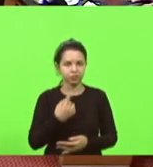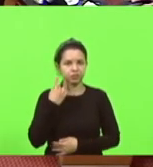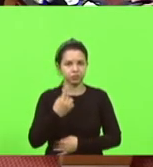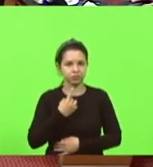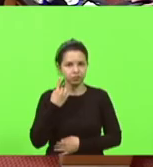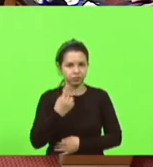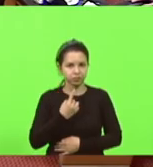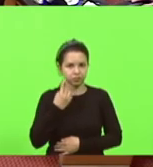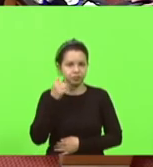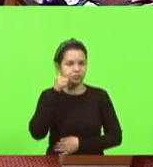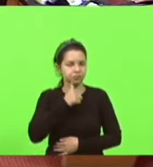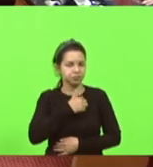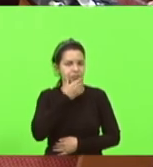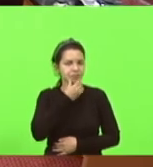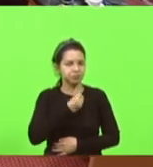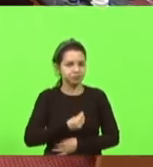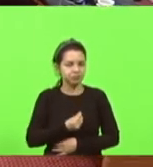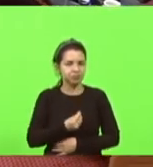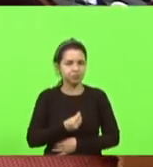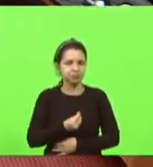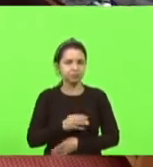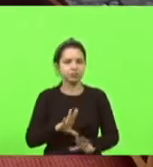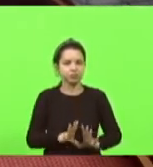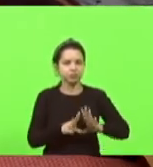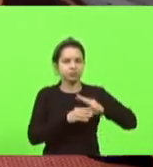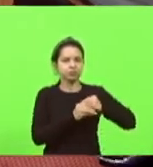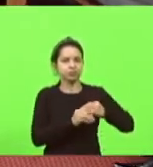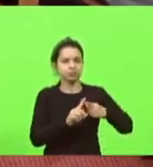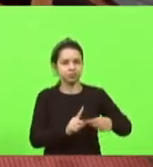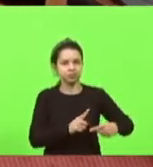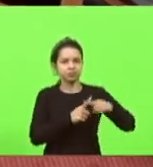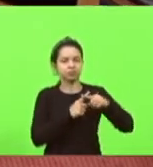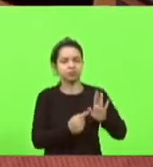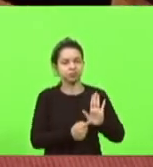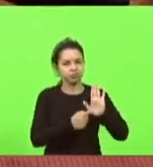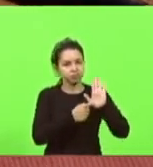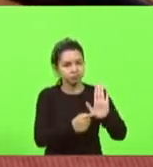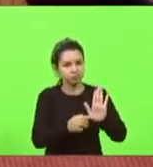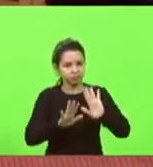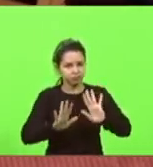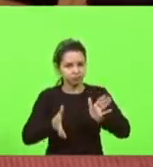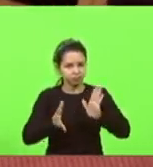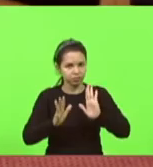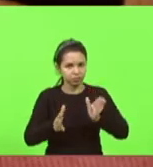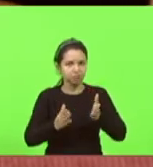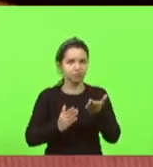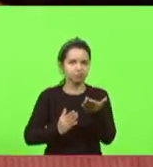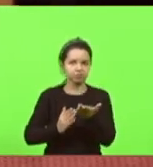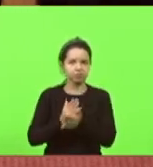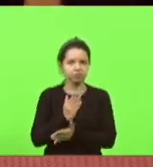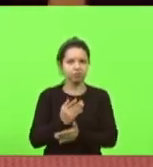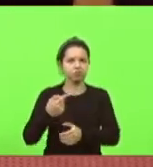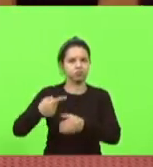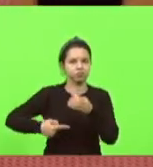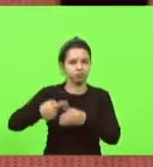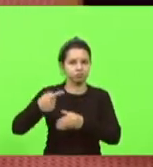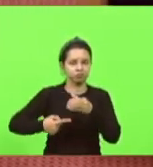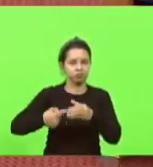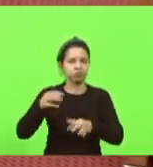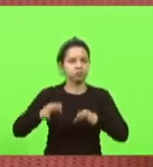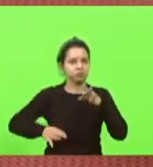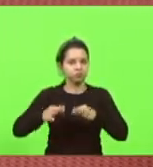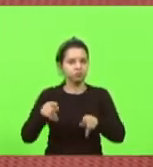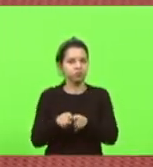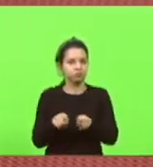deputados, a emenda aditiva que apresentamos, ela foi aprovada na Comissão de Justiça e também